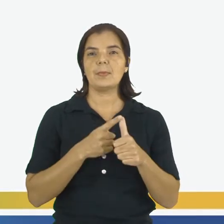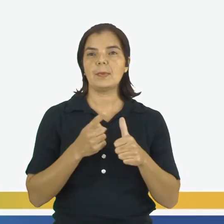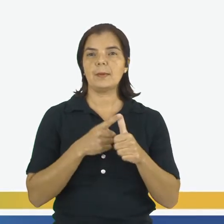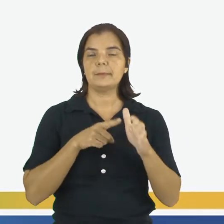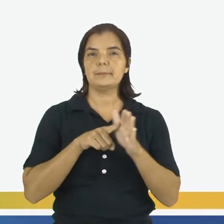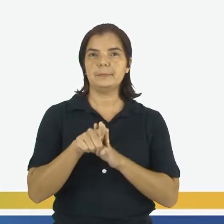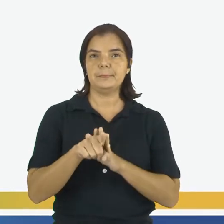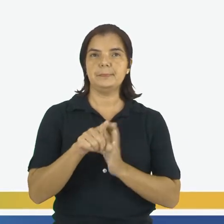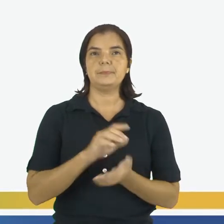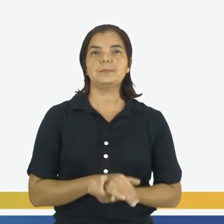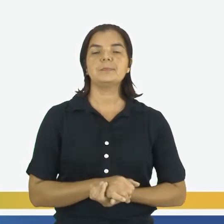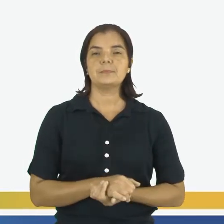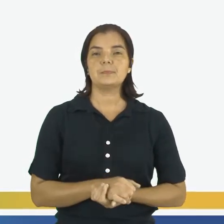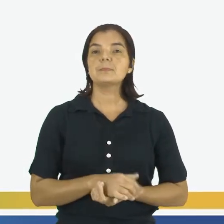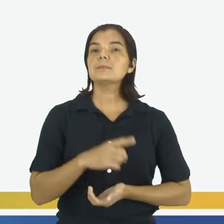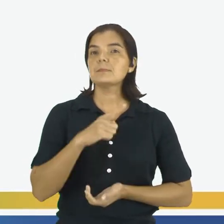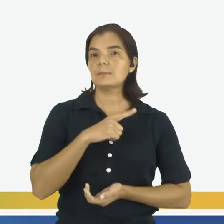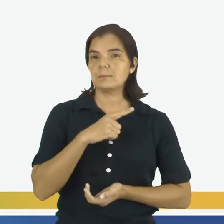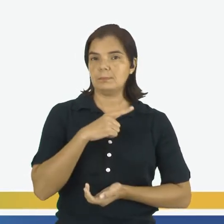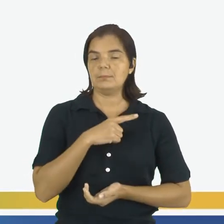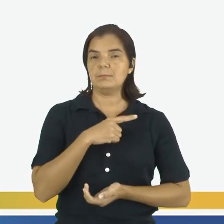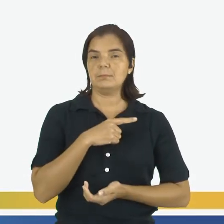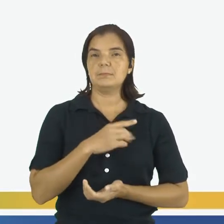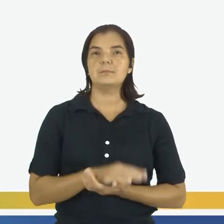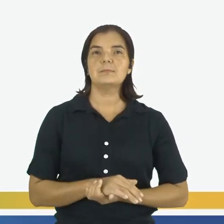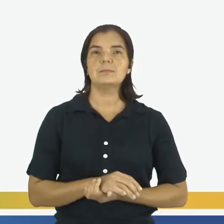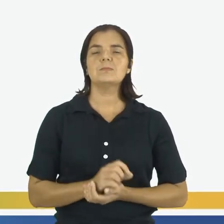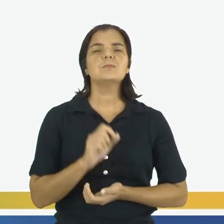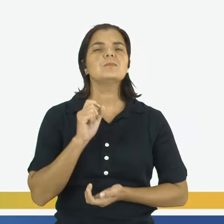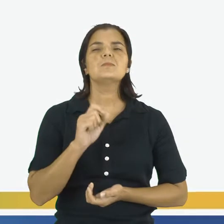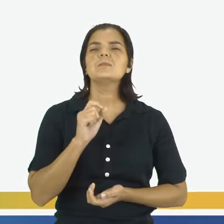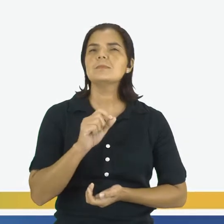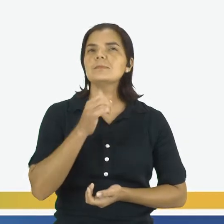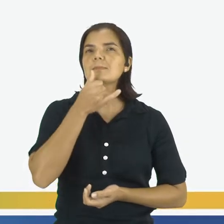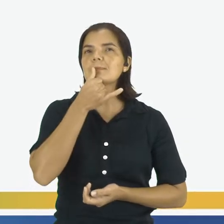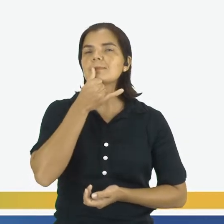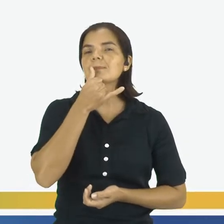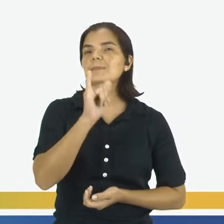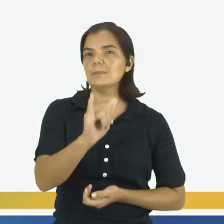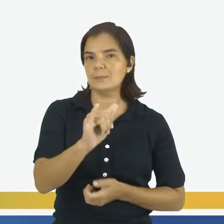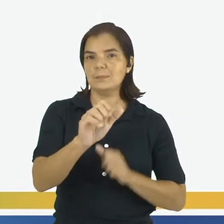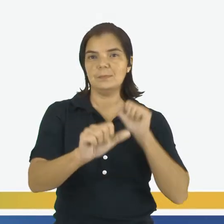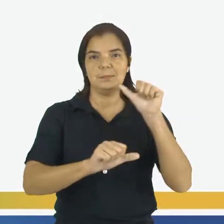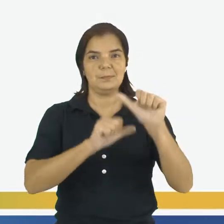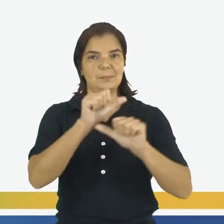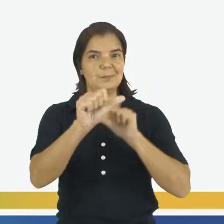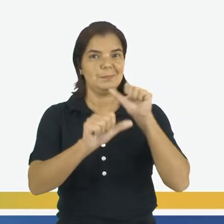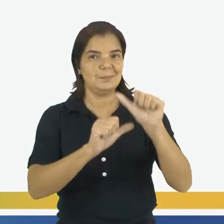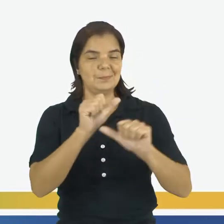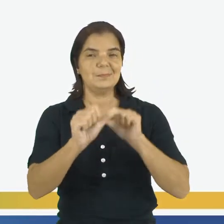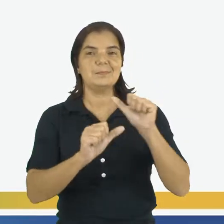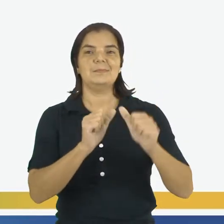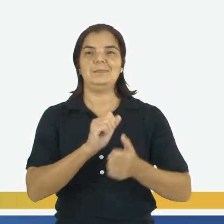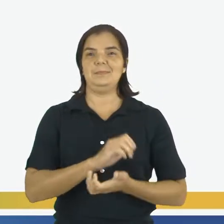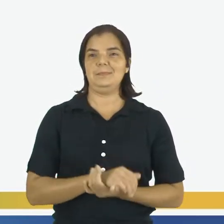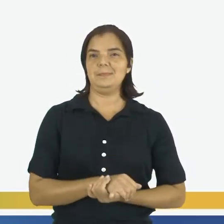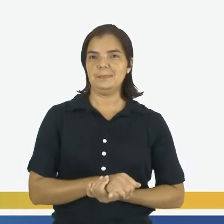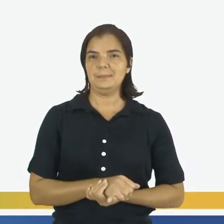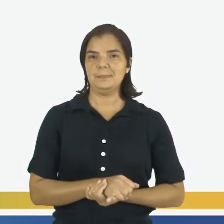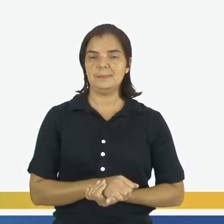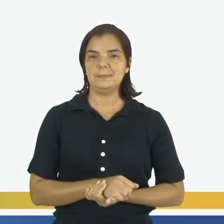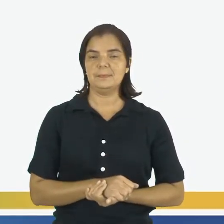Na questão número 1, nós temos a seguinte pergunta: o que são energias